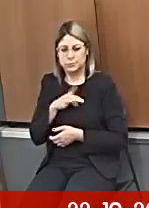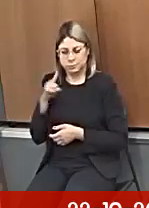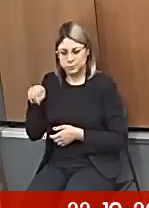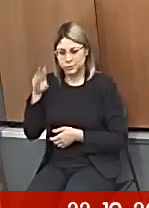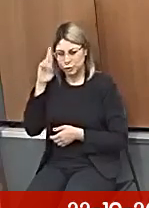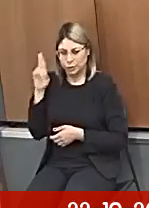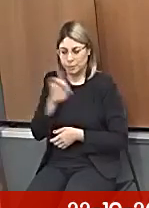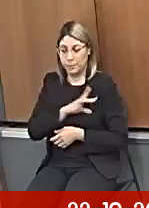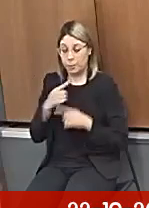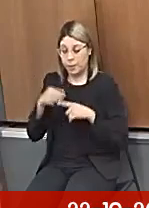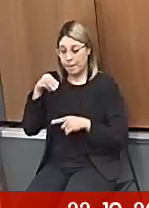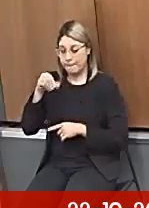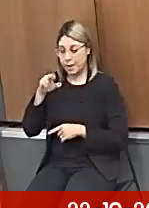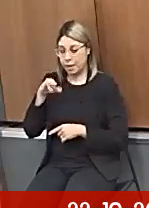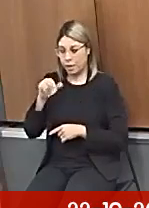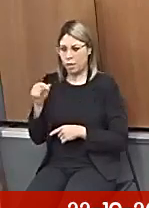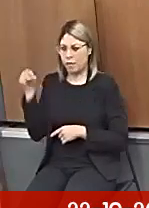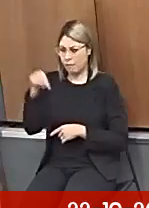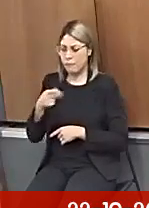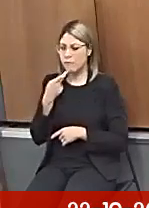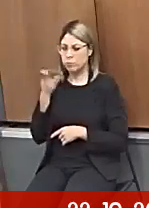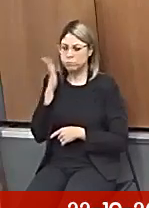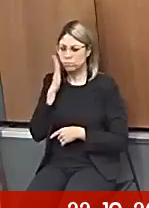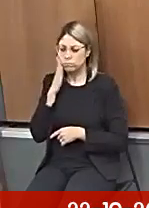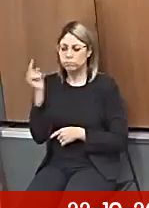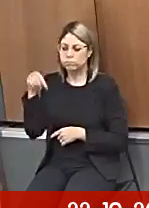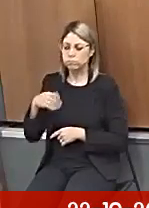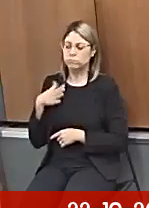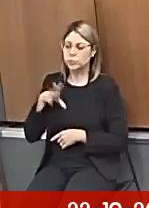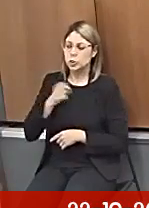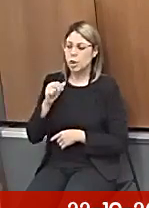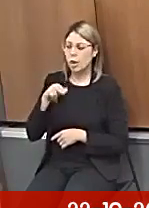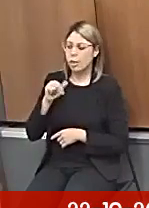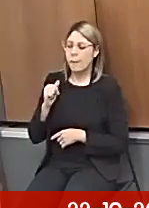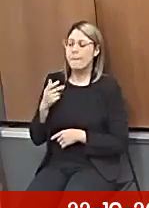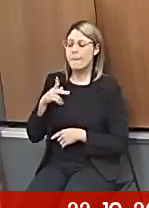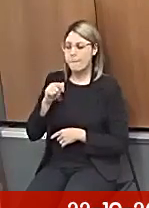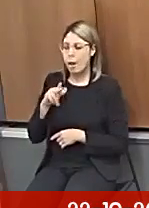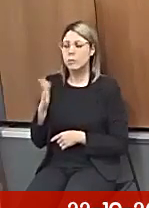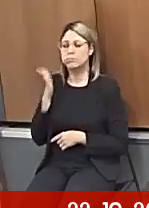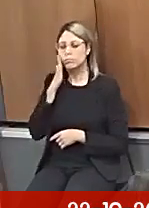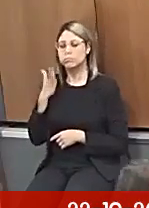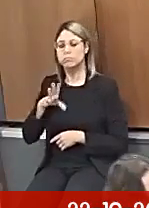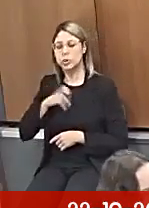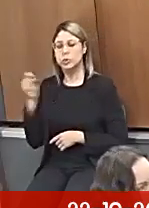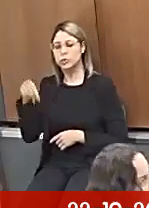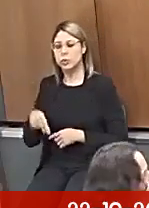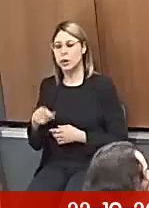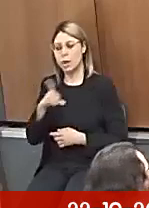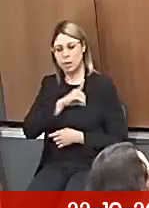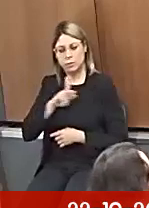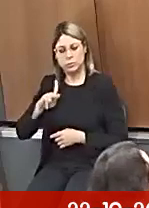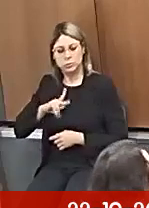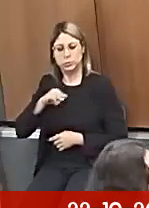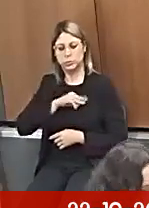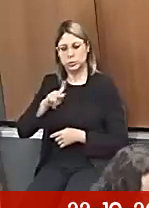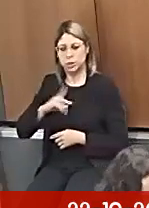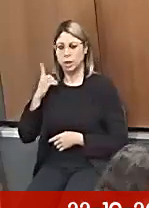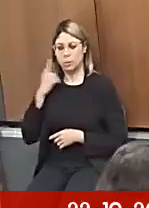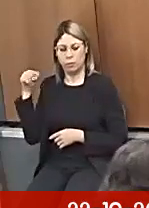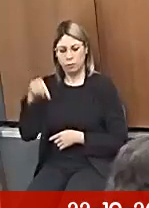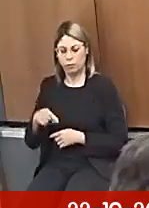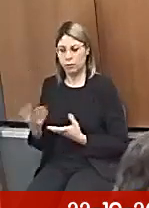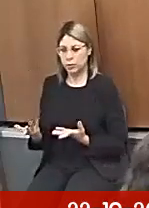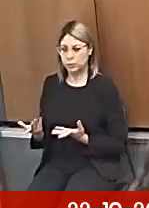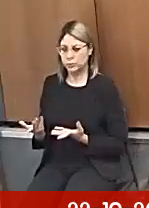covardes, porque a Mariana veio aqui colocar a cara dela a tapa, a Ana Paula veio aqui colocar a cara dela a tapa, os defensores, os deputados, aonde